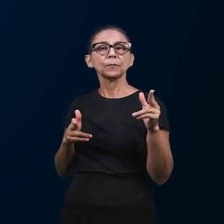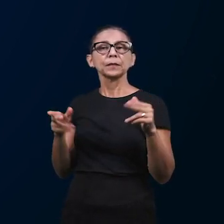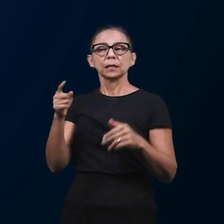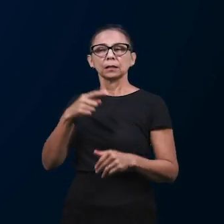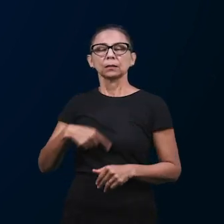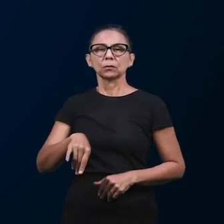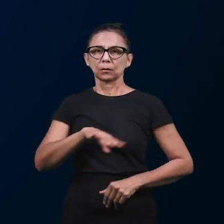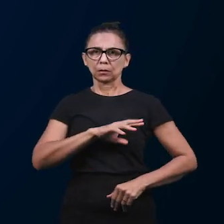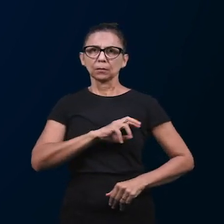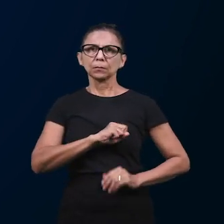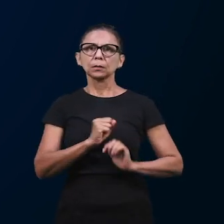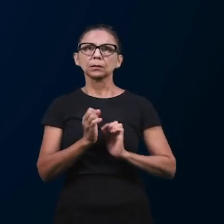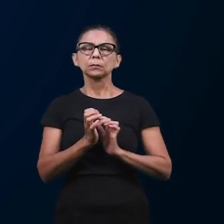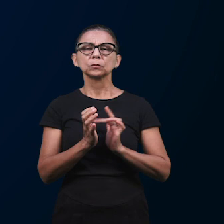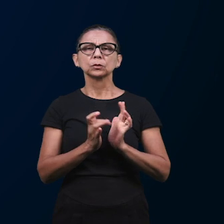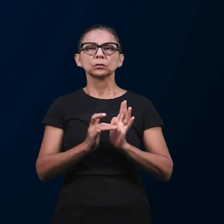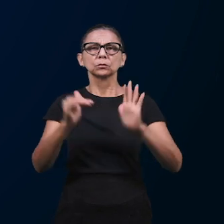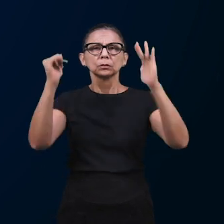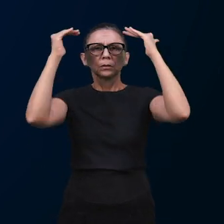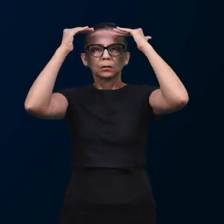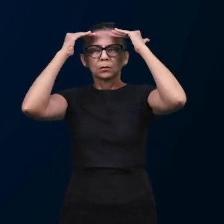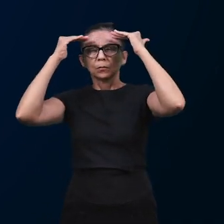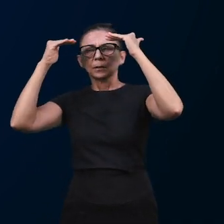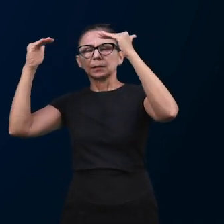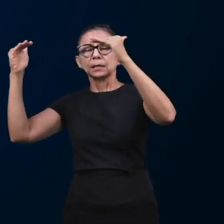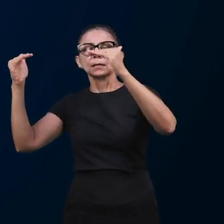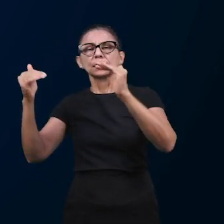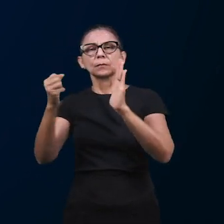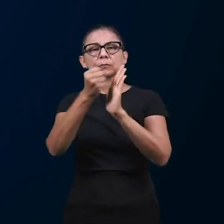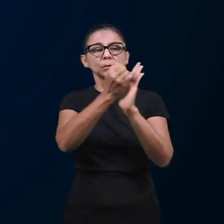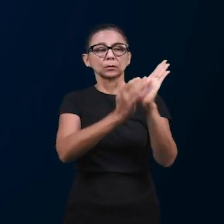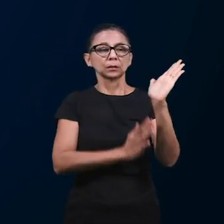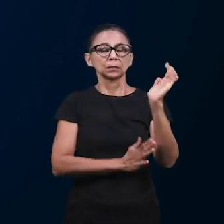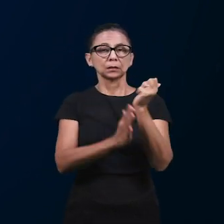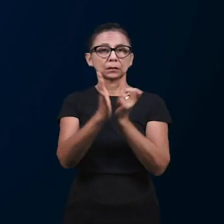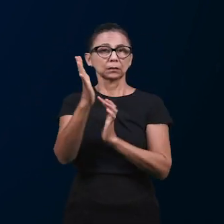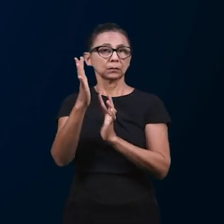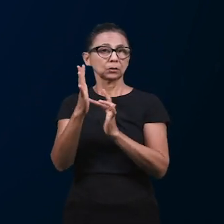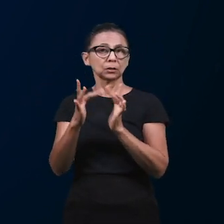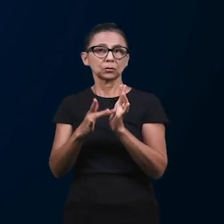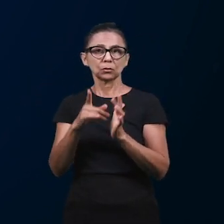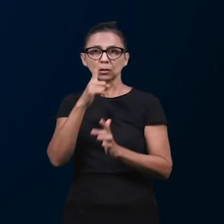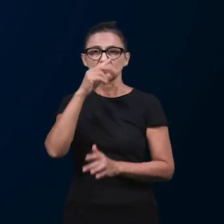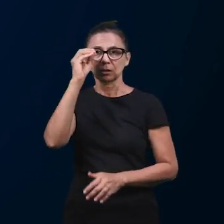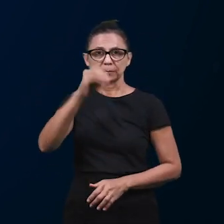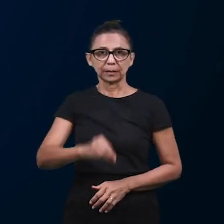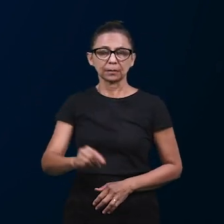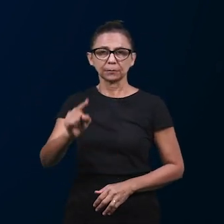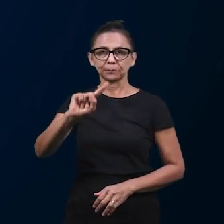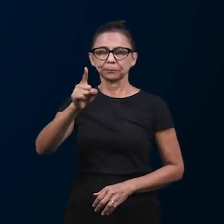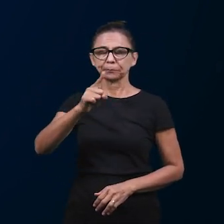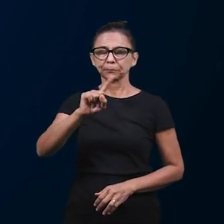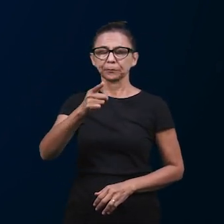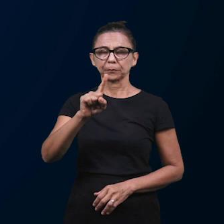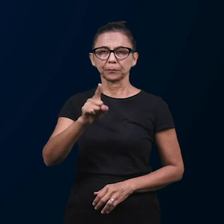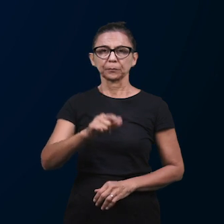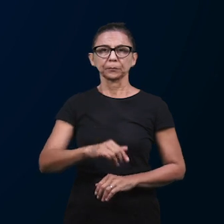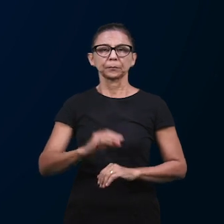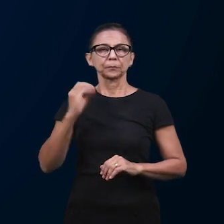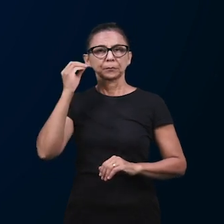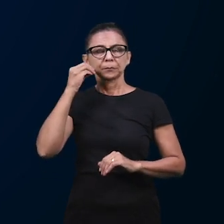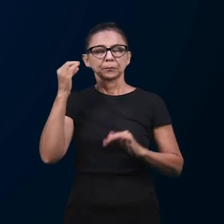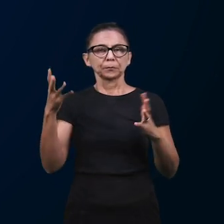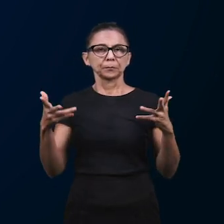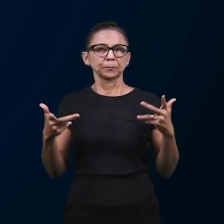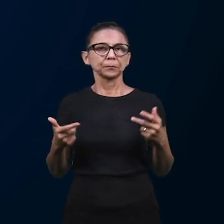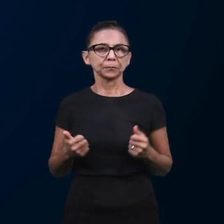Espírito. Nós obedecemos à aspersão do sangue de Jesus, nós não negamos essa experiência gloriosa que o Senhor